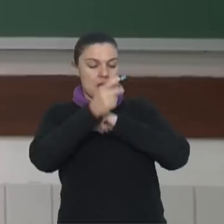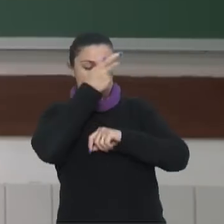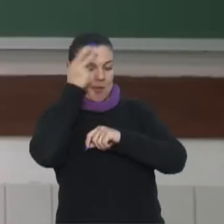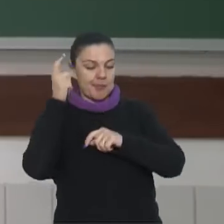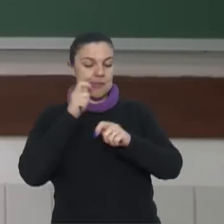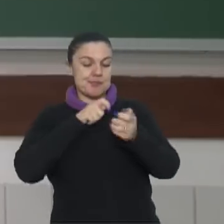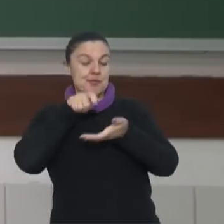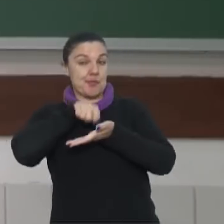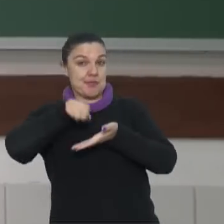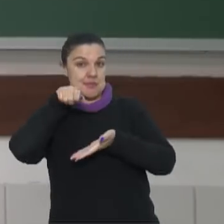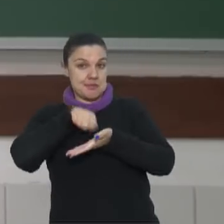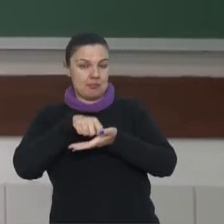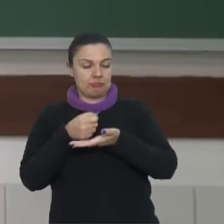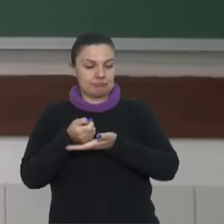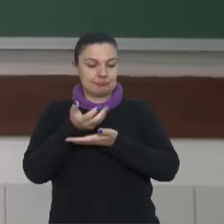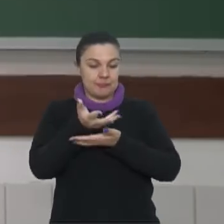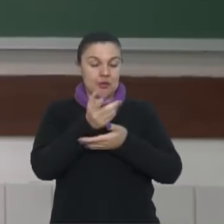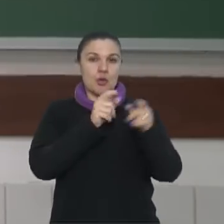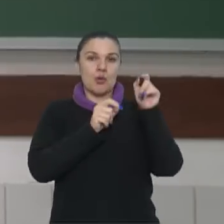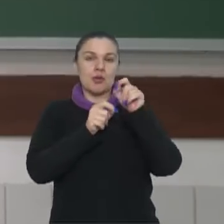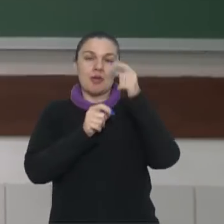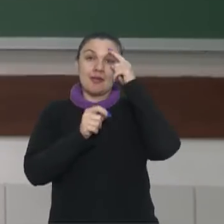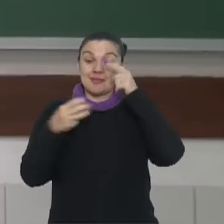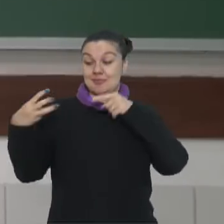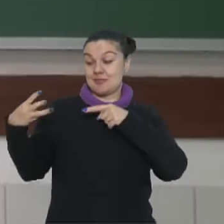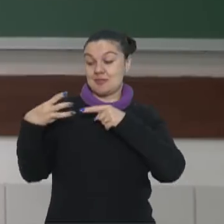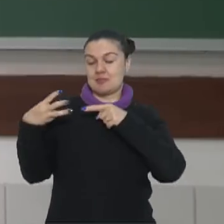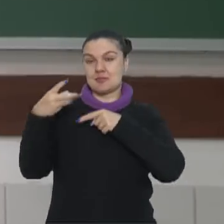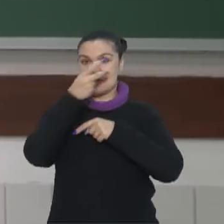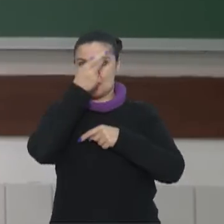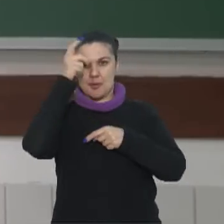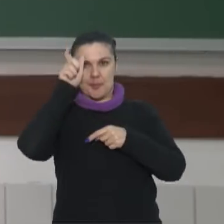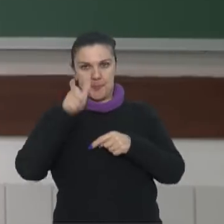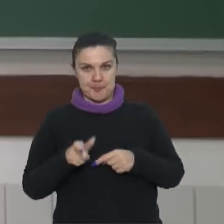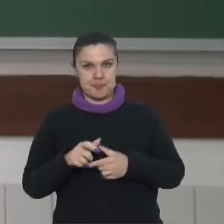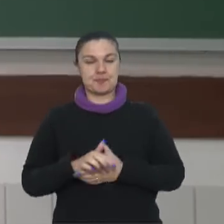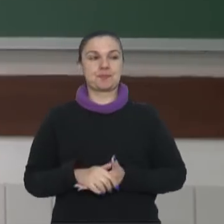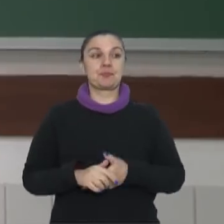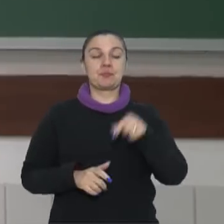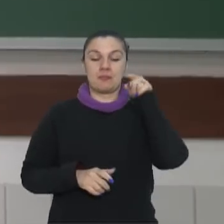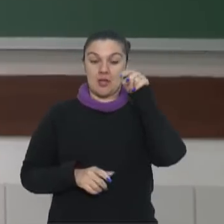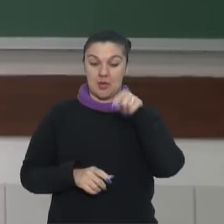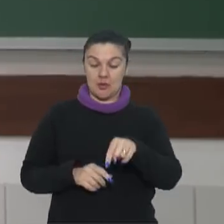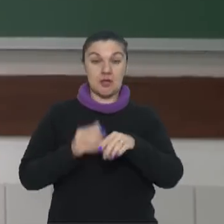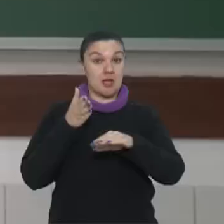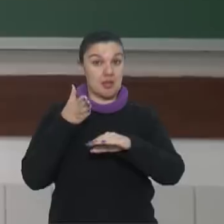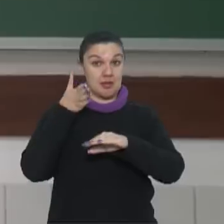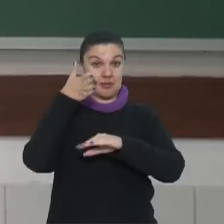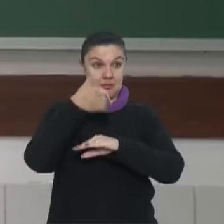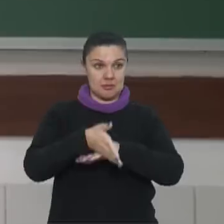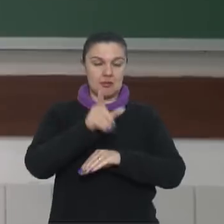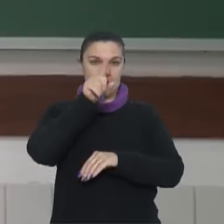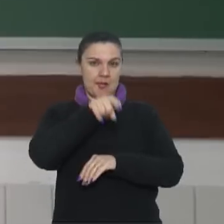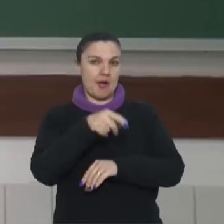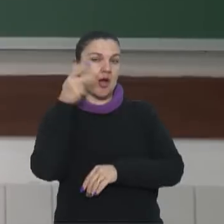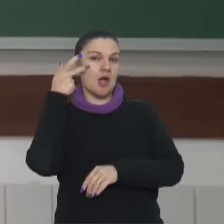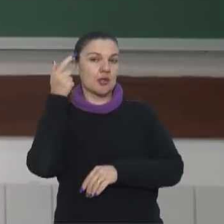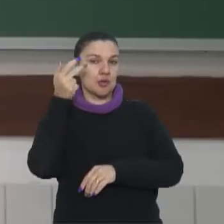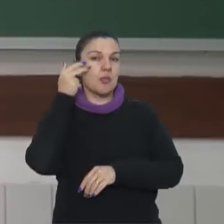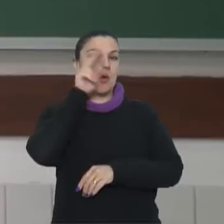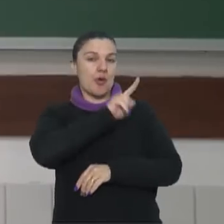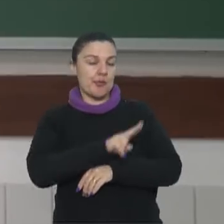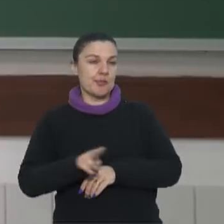interlocutor, quem produziu a entrevista, se coloca em terceira pessoa. Então, nesse caso, na introdução é comum o uso de